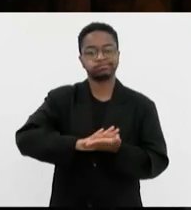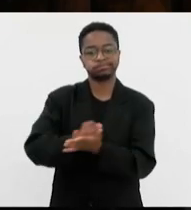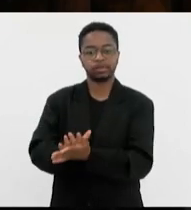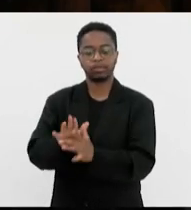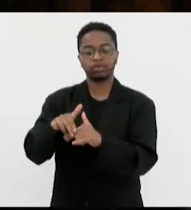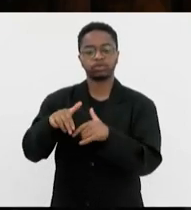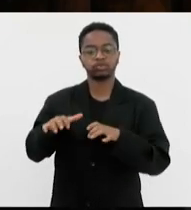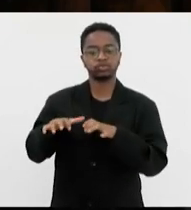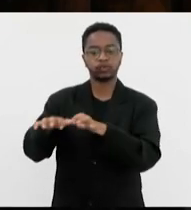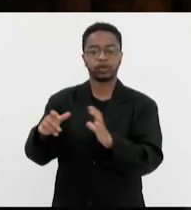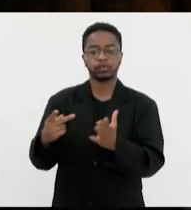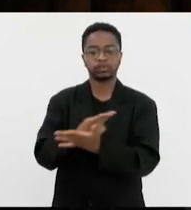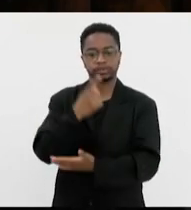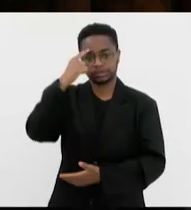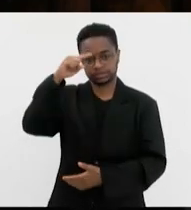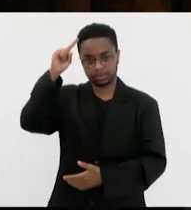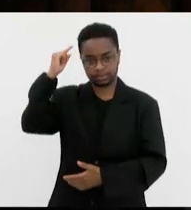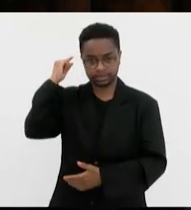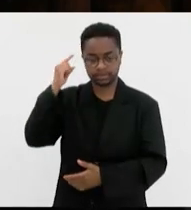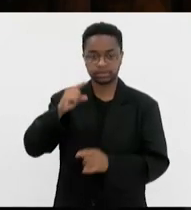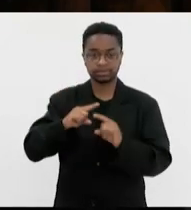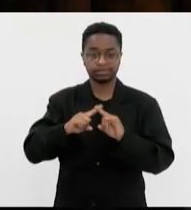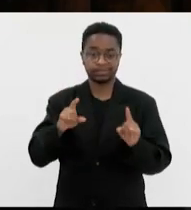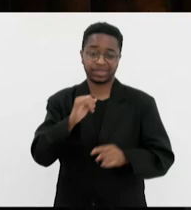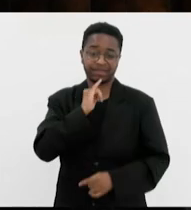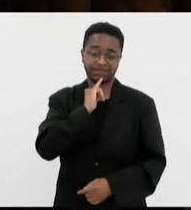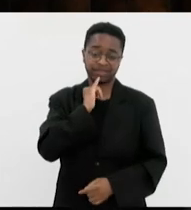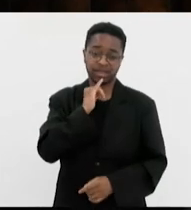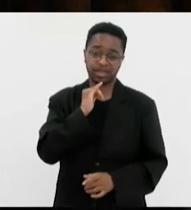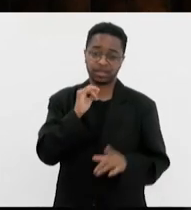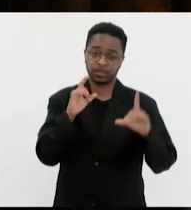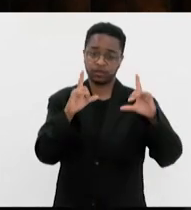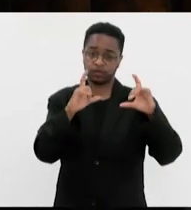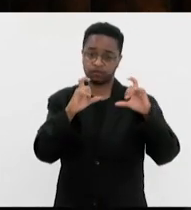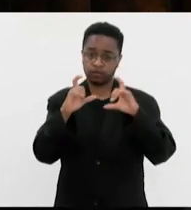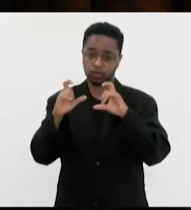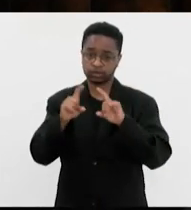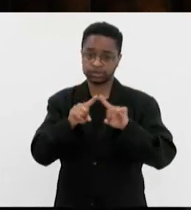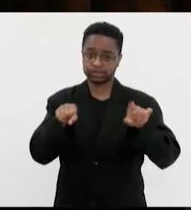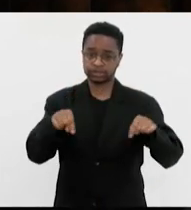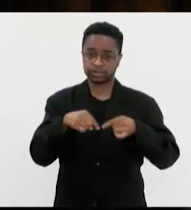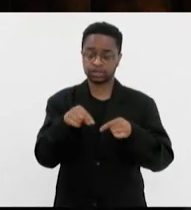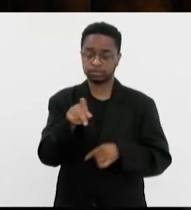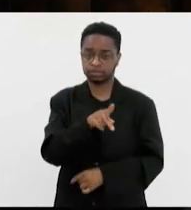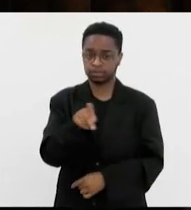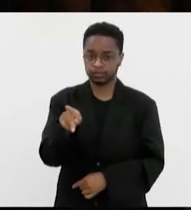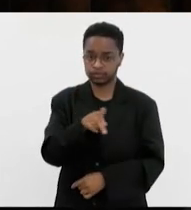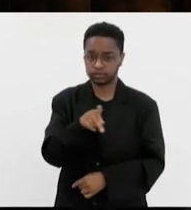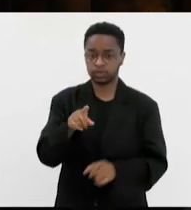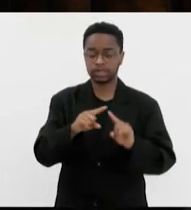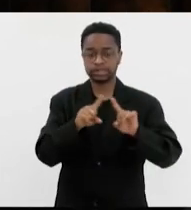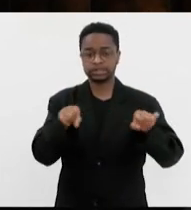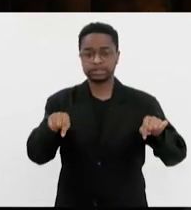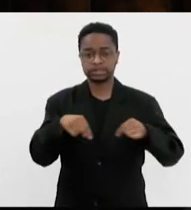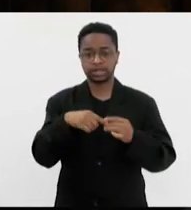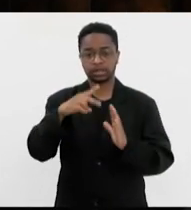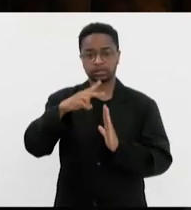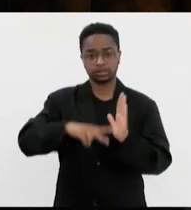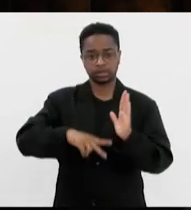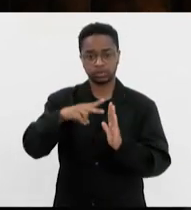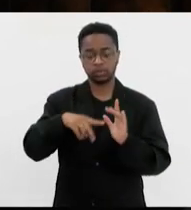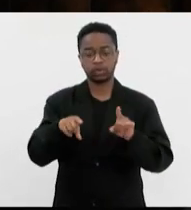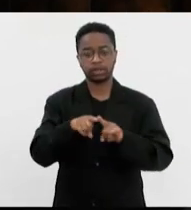semana passada. Infelizmente, as imagens da sala dos professores, da sala de leitura,